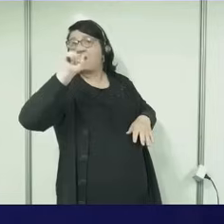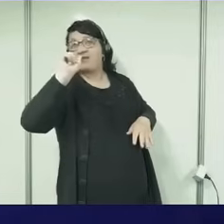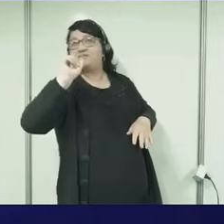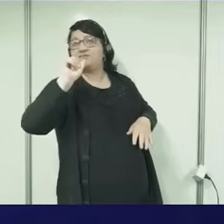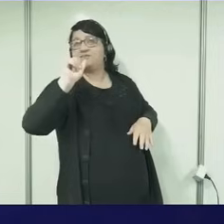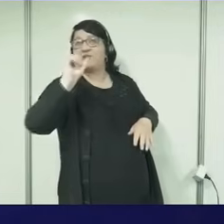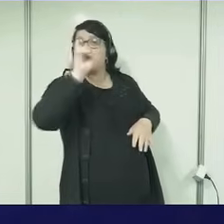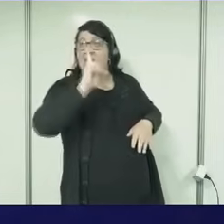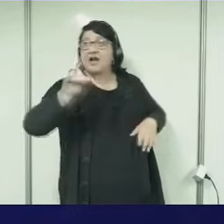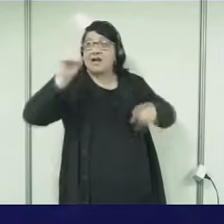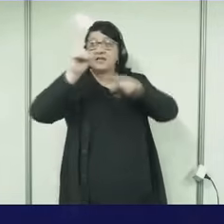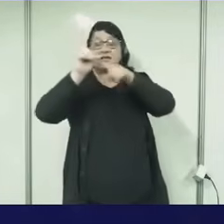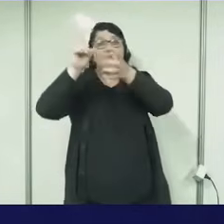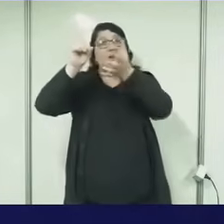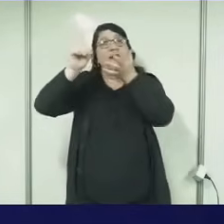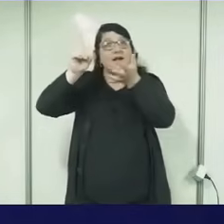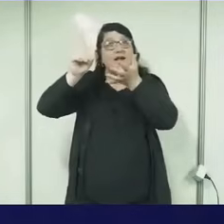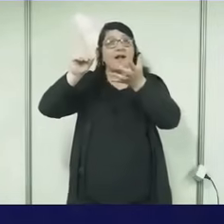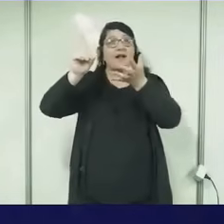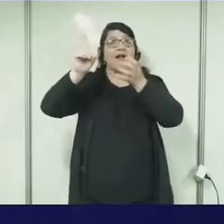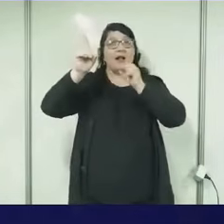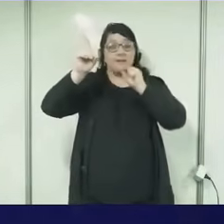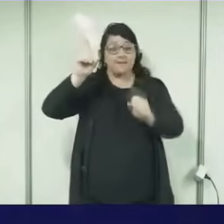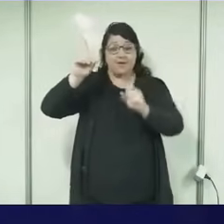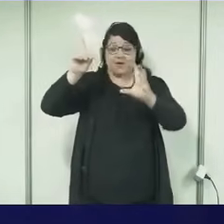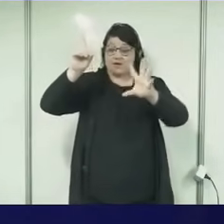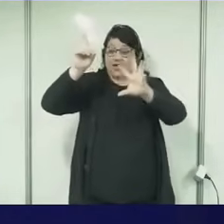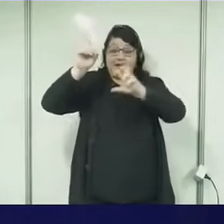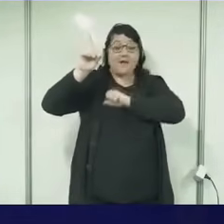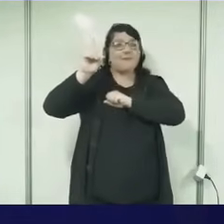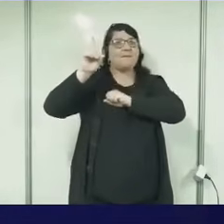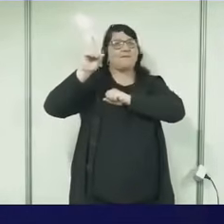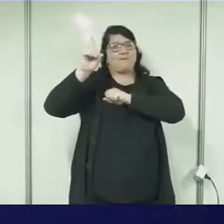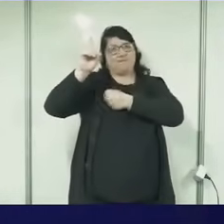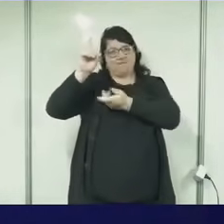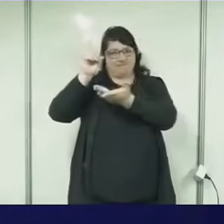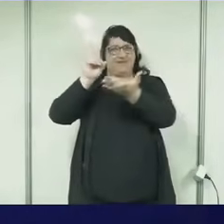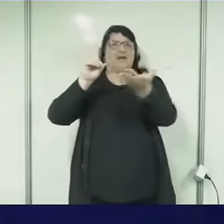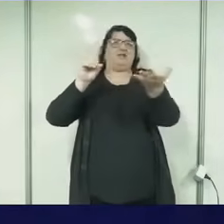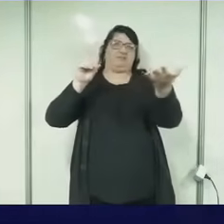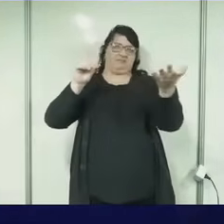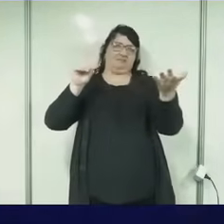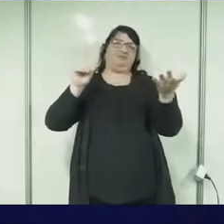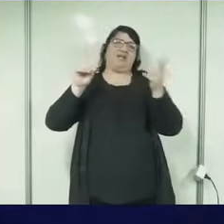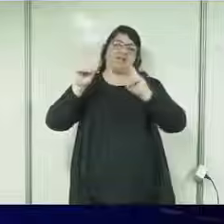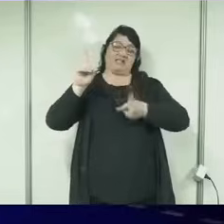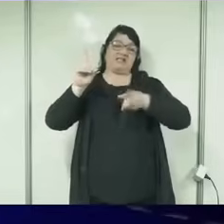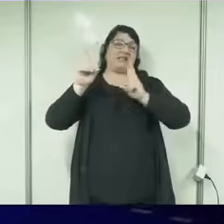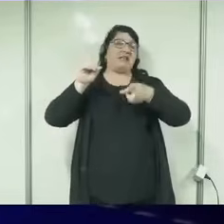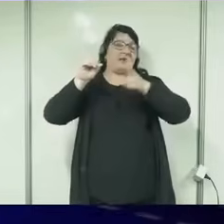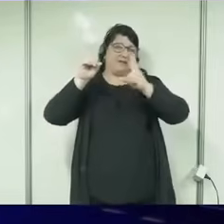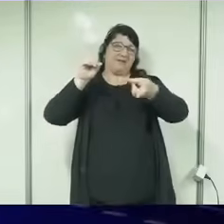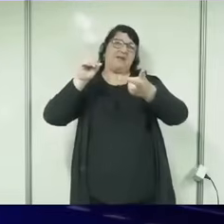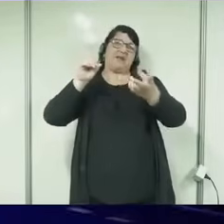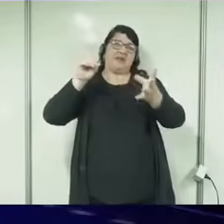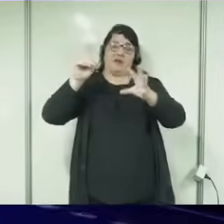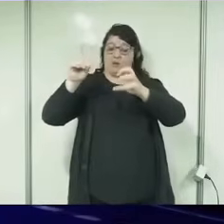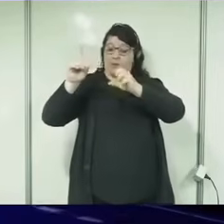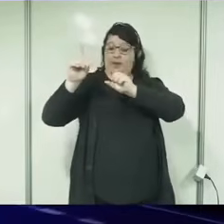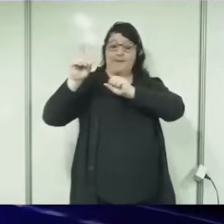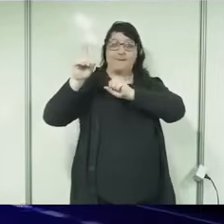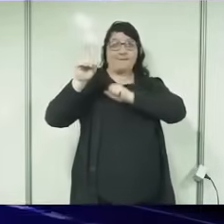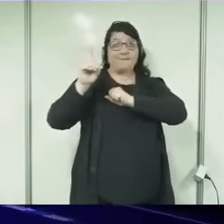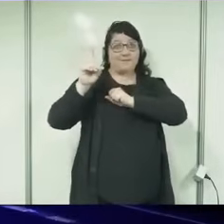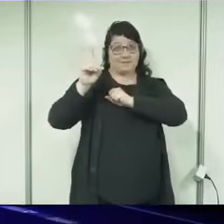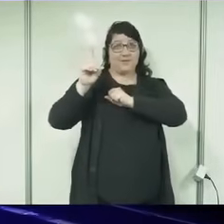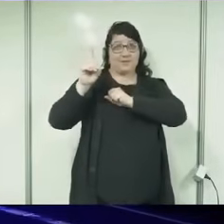e só pode amar, e não faz outra coisa senão amar. Por isso, no amor, a gente